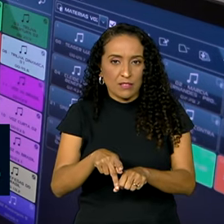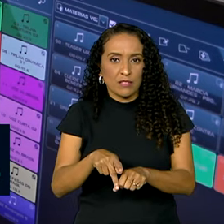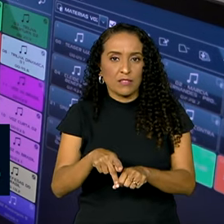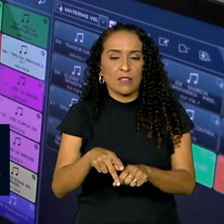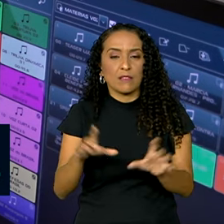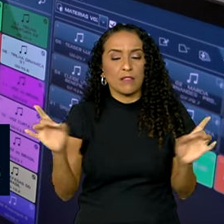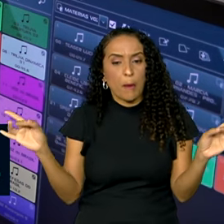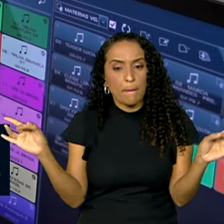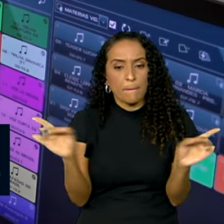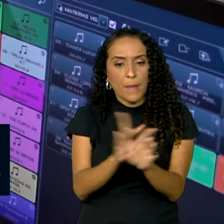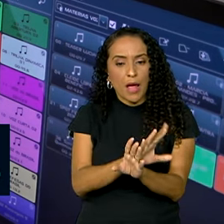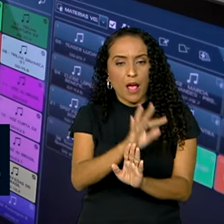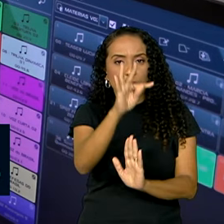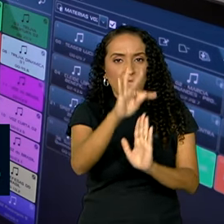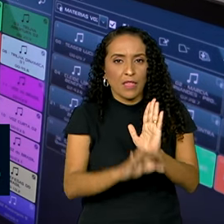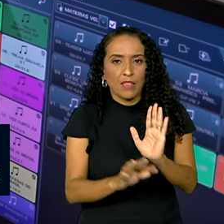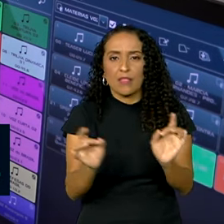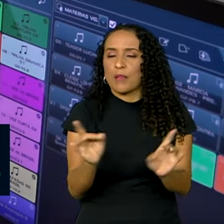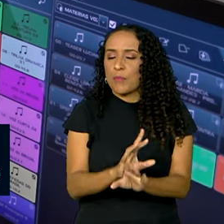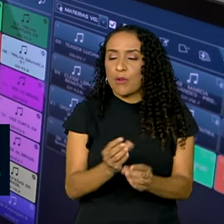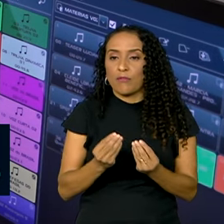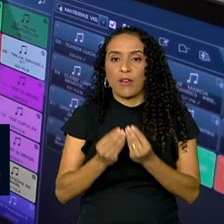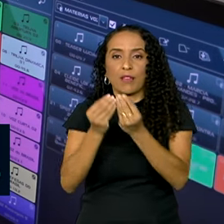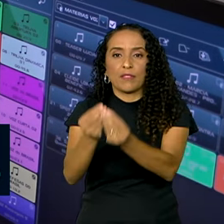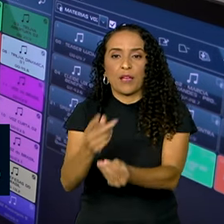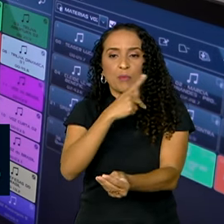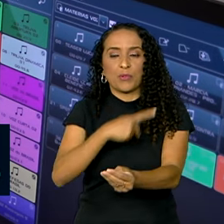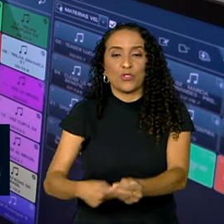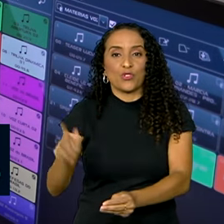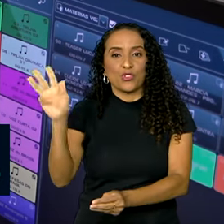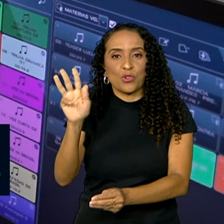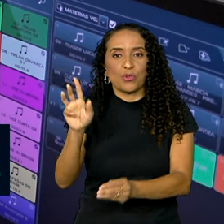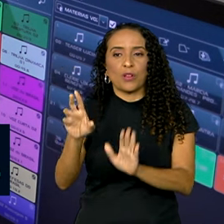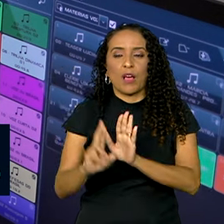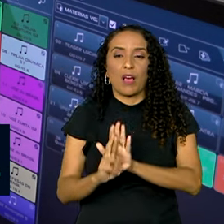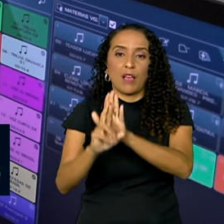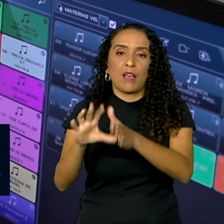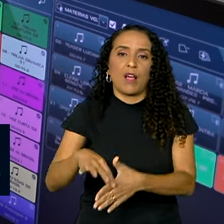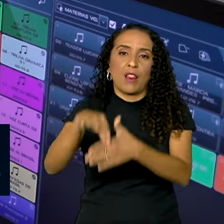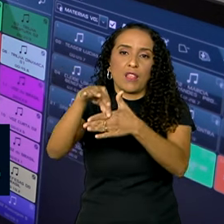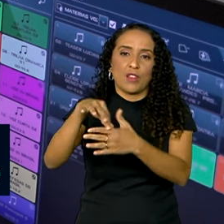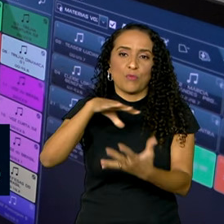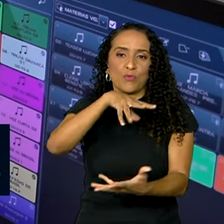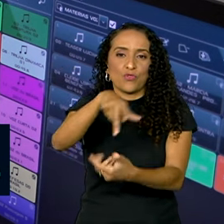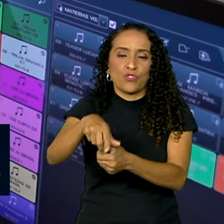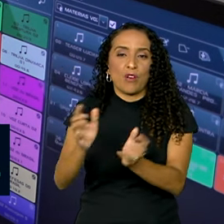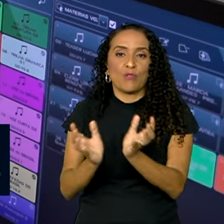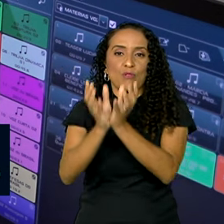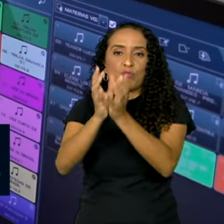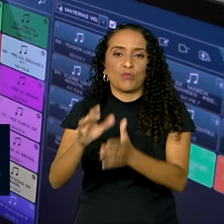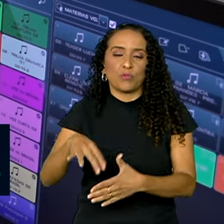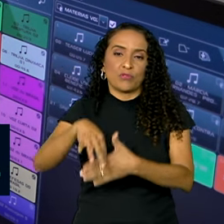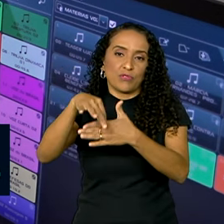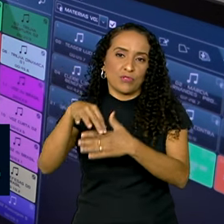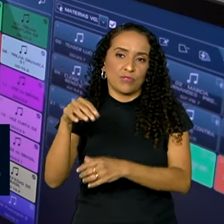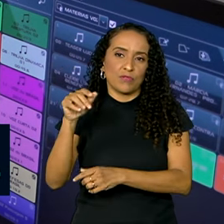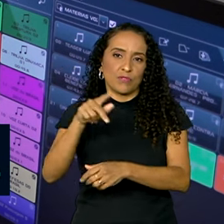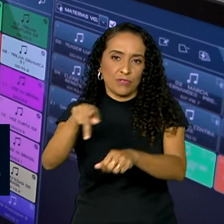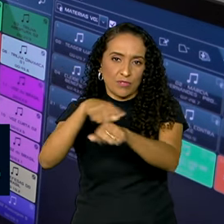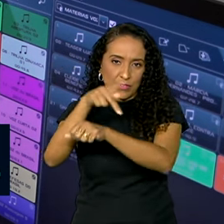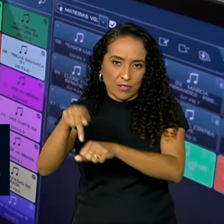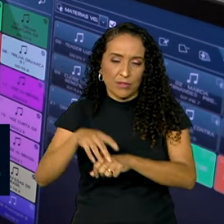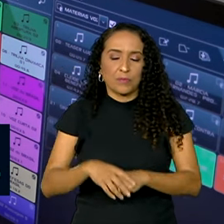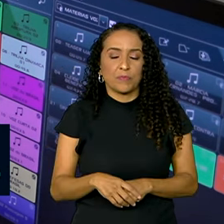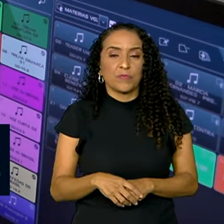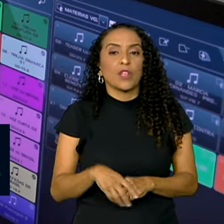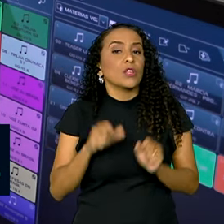fecham esse texto será entregue ao presidente Lula e aos líderes mundiais na cúpula dos chefes de estado nessa reta